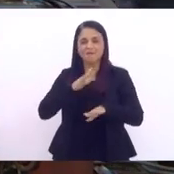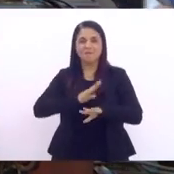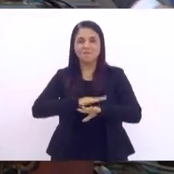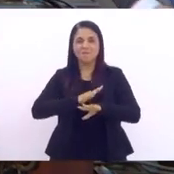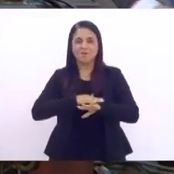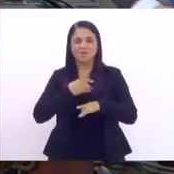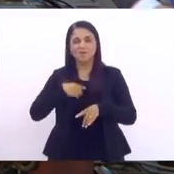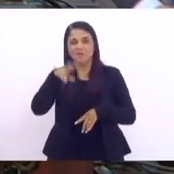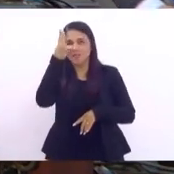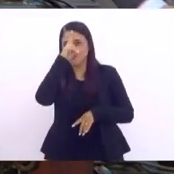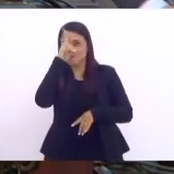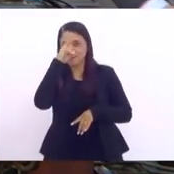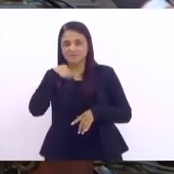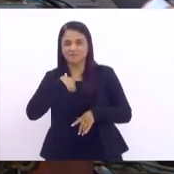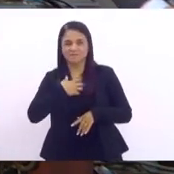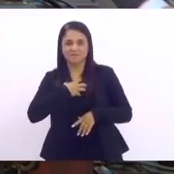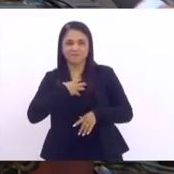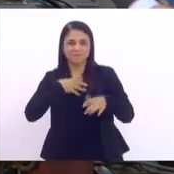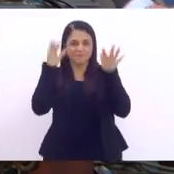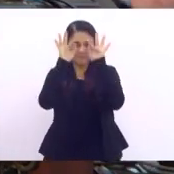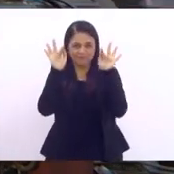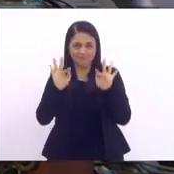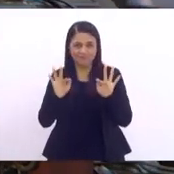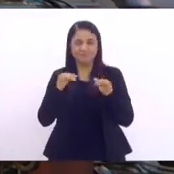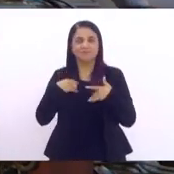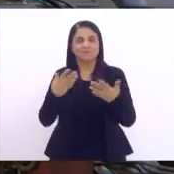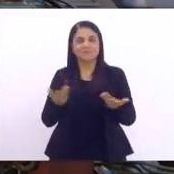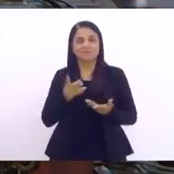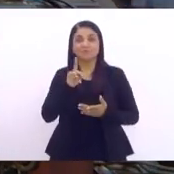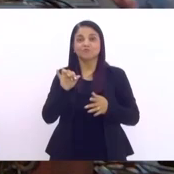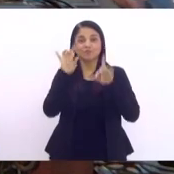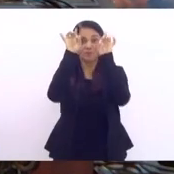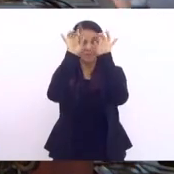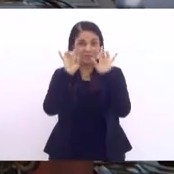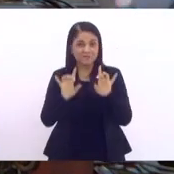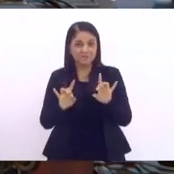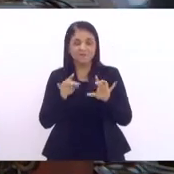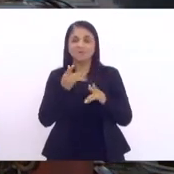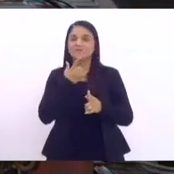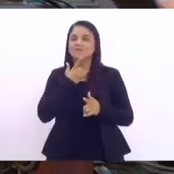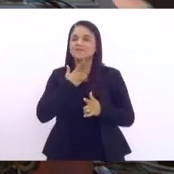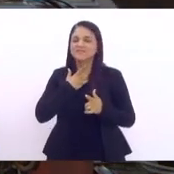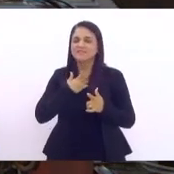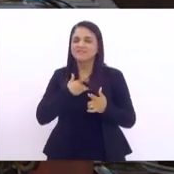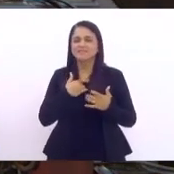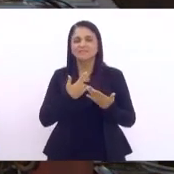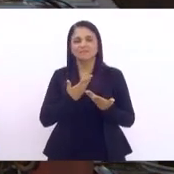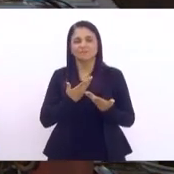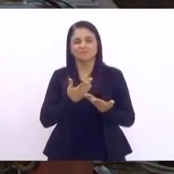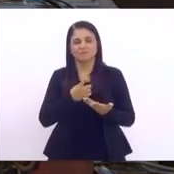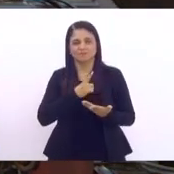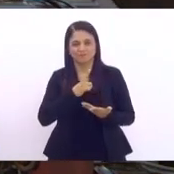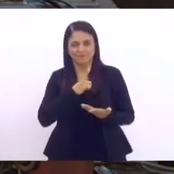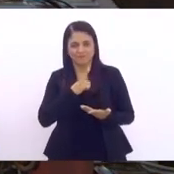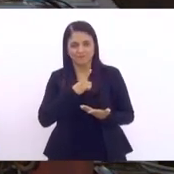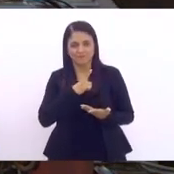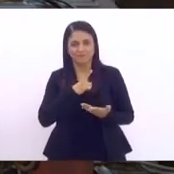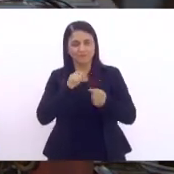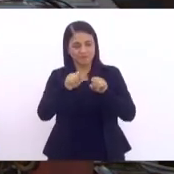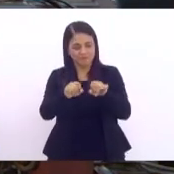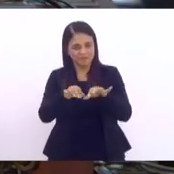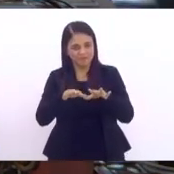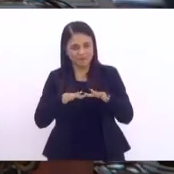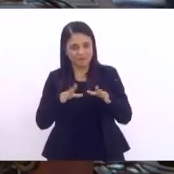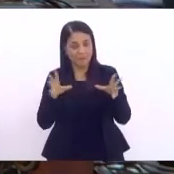Então, assim, é um dia muito especial para nós. Desejo que tenhamos uma sessão muito breve, meu líder, doutor